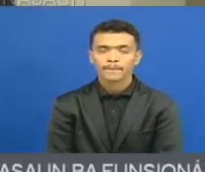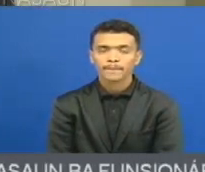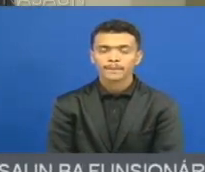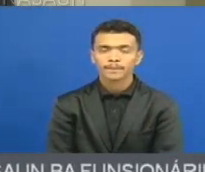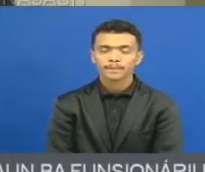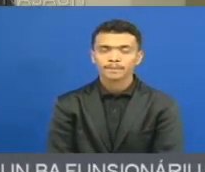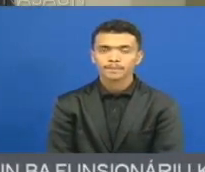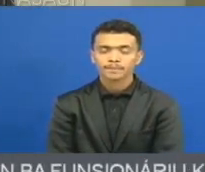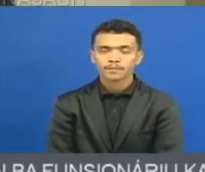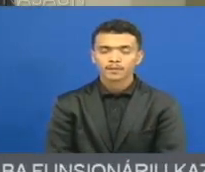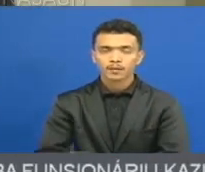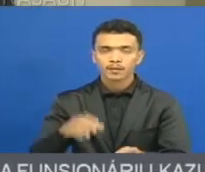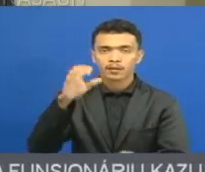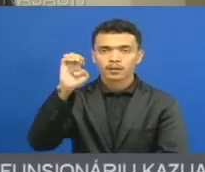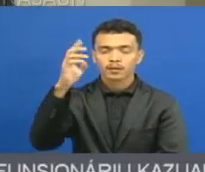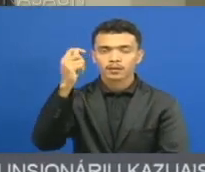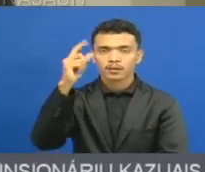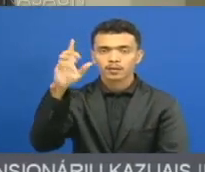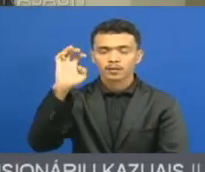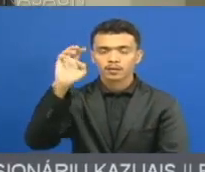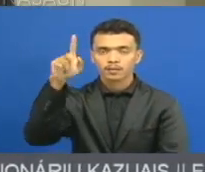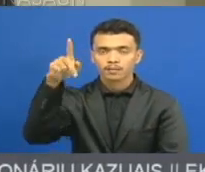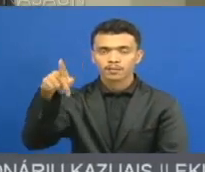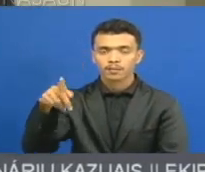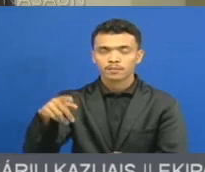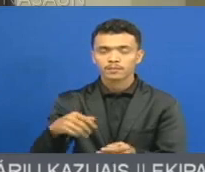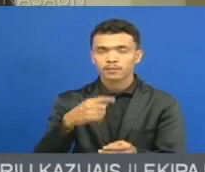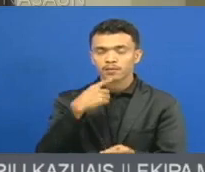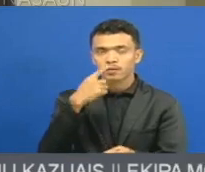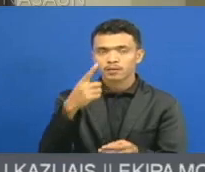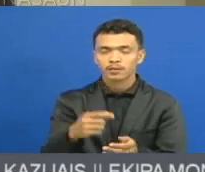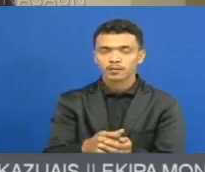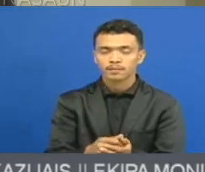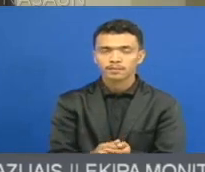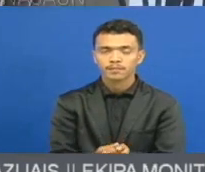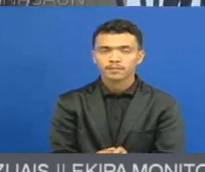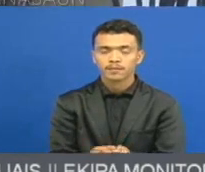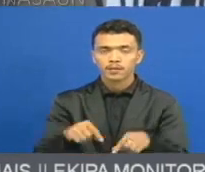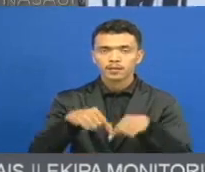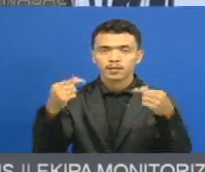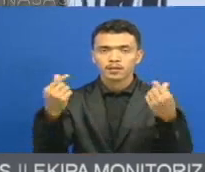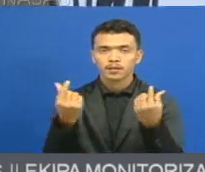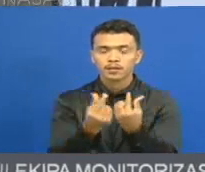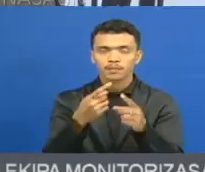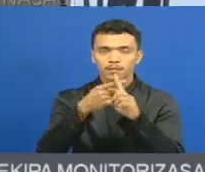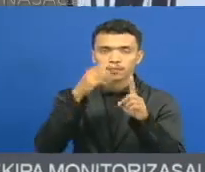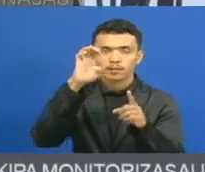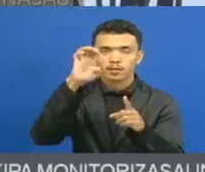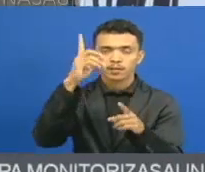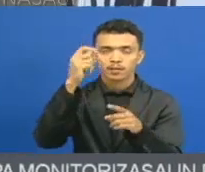Comissário Executivo Serviço Técnico EDTLEP, Latino Jerônimo Hateten, durante a equipa técnica Rússia